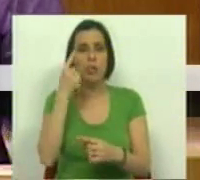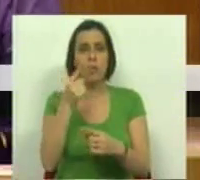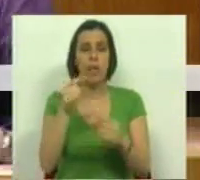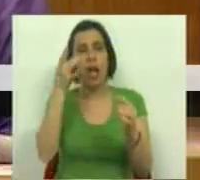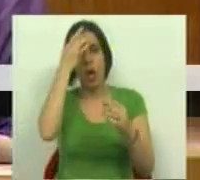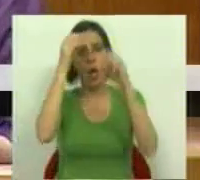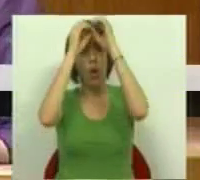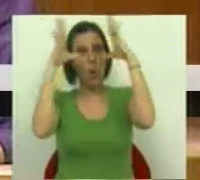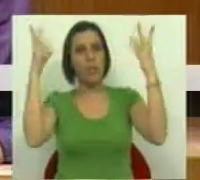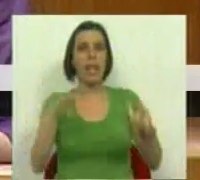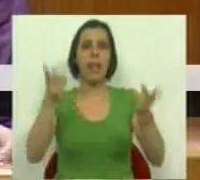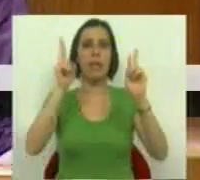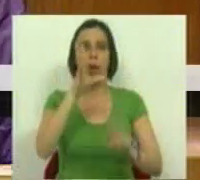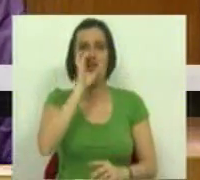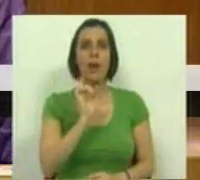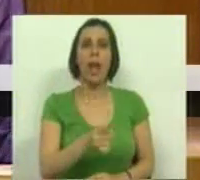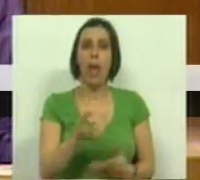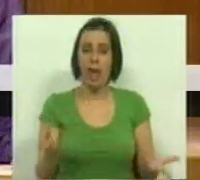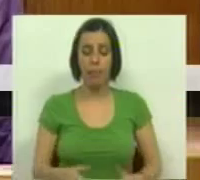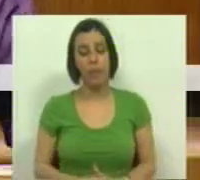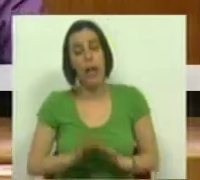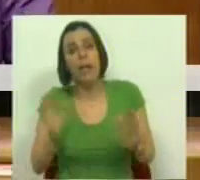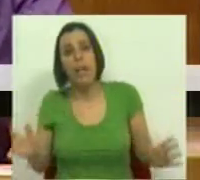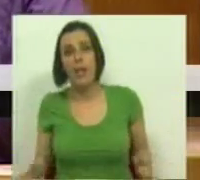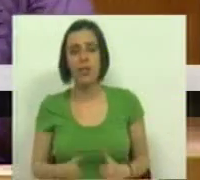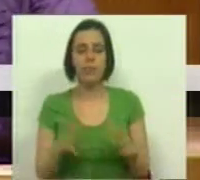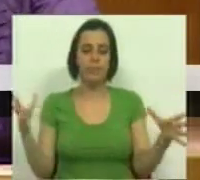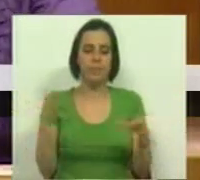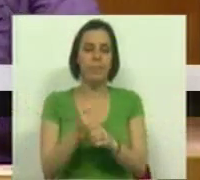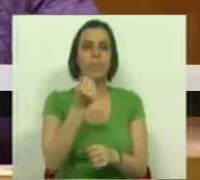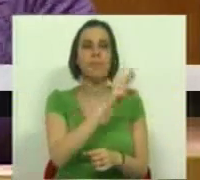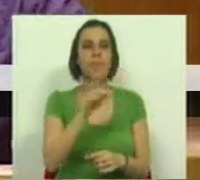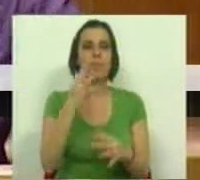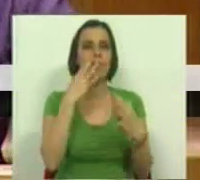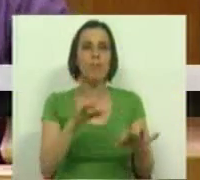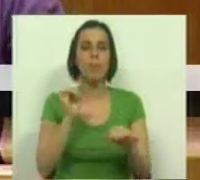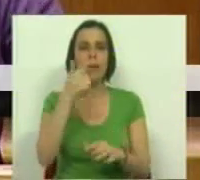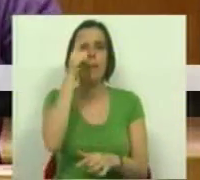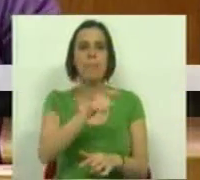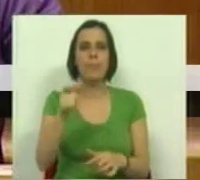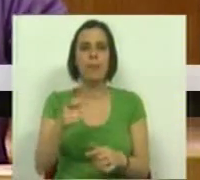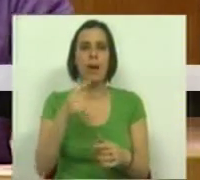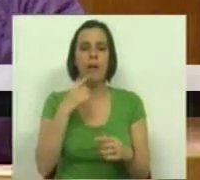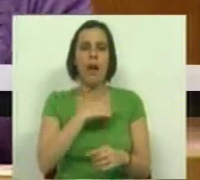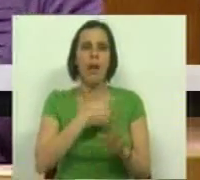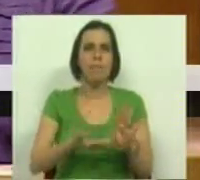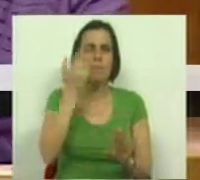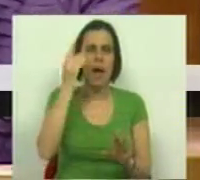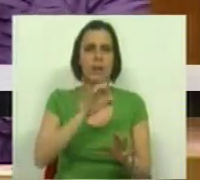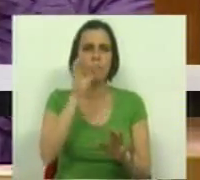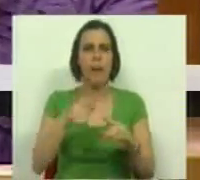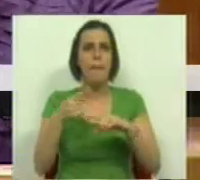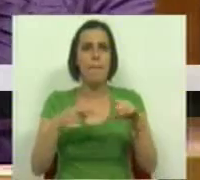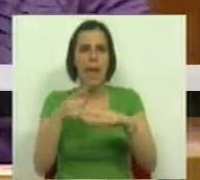particular conceito de liberalização do Governo. Aliás, a extinção das tarifas reguladas para clientes em muita alta